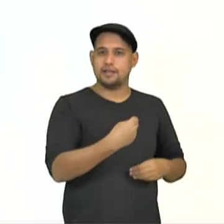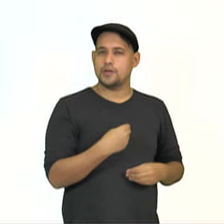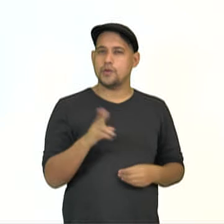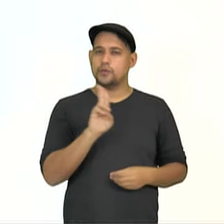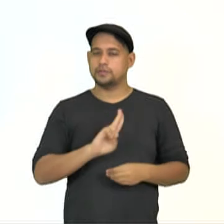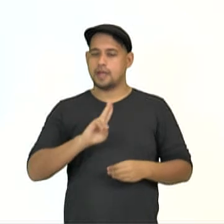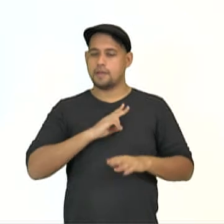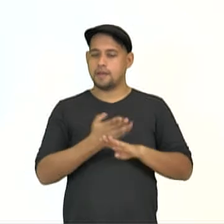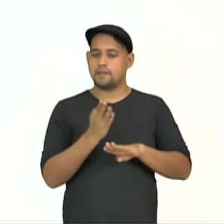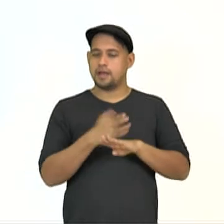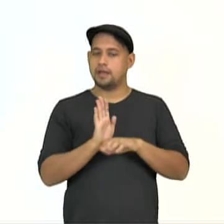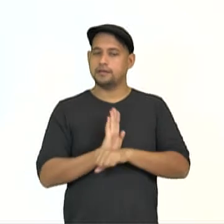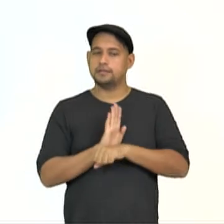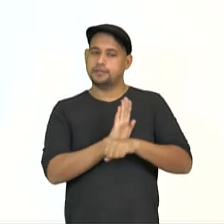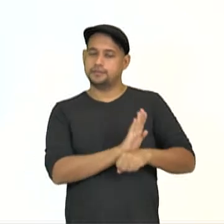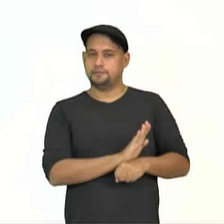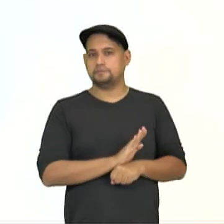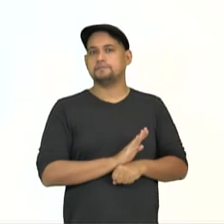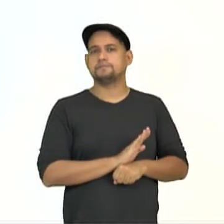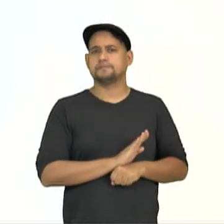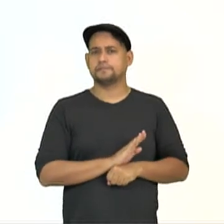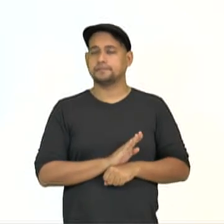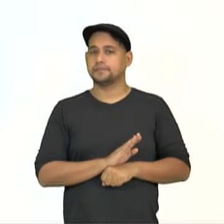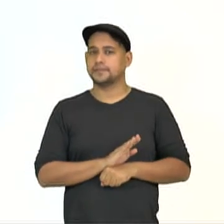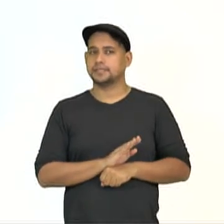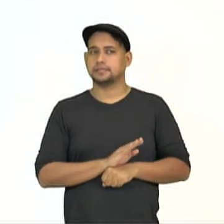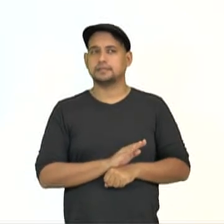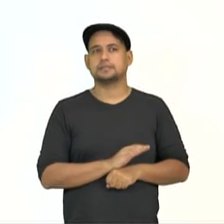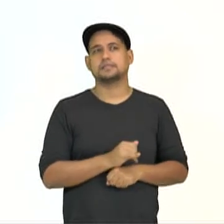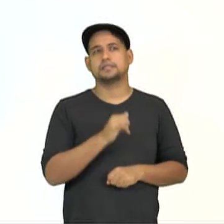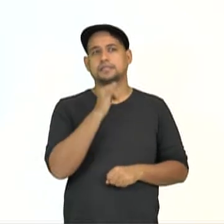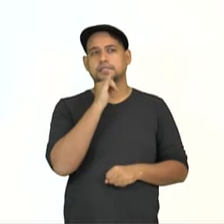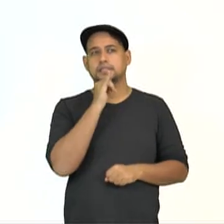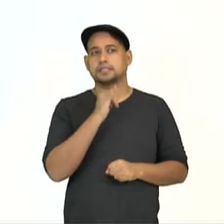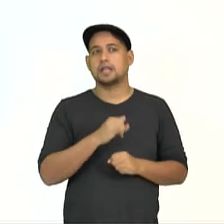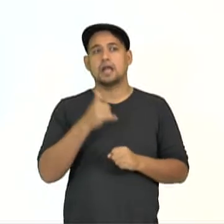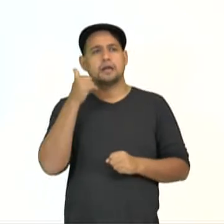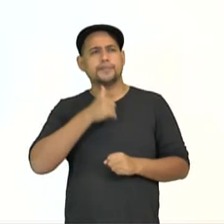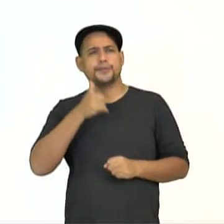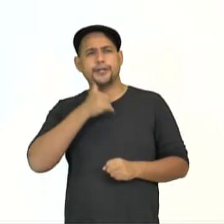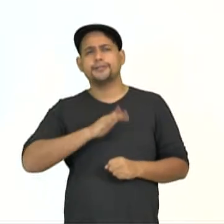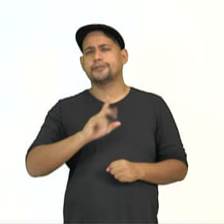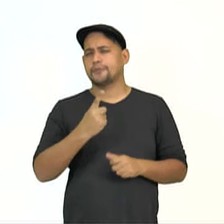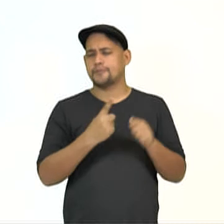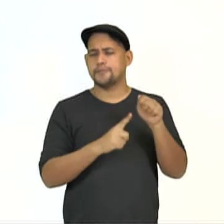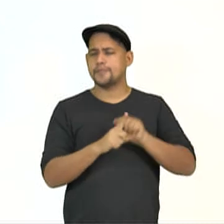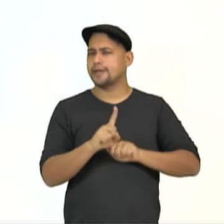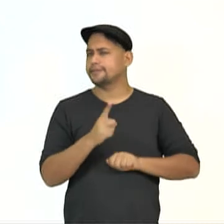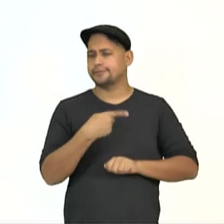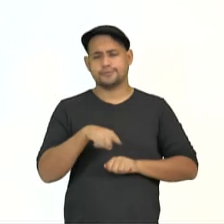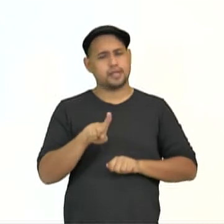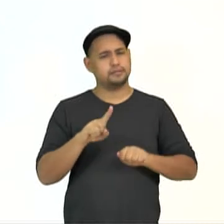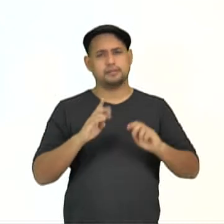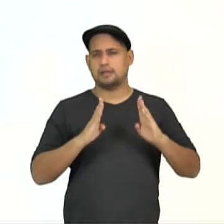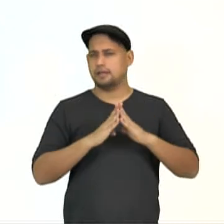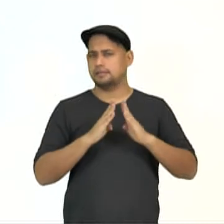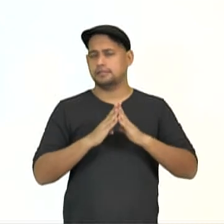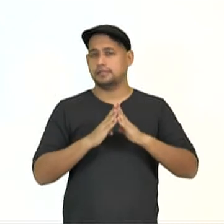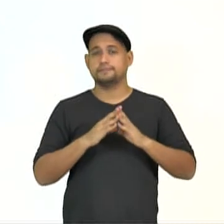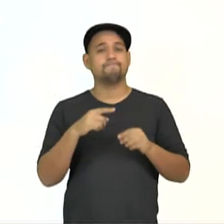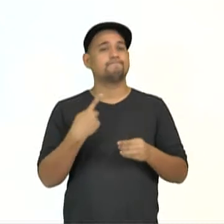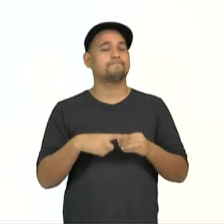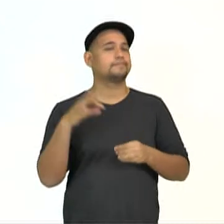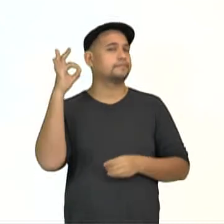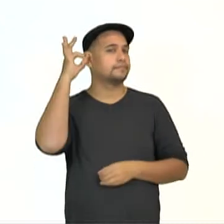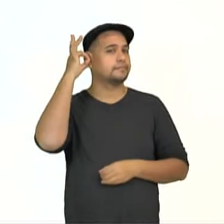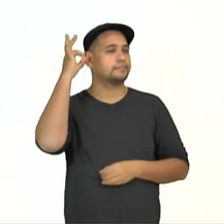habilidade para ajudar. Cirineide Maroche está há mais de um mês sem sair de casa em Ponta Grossa,